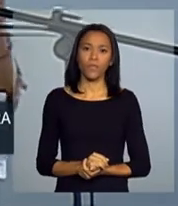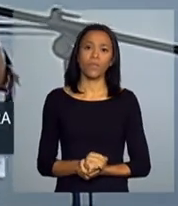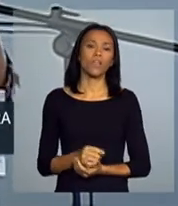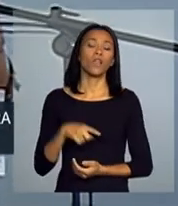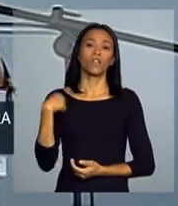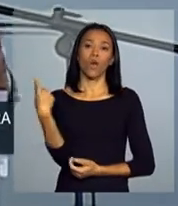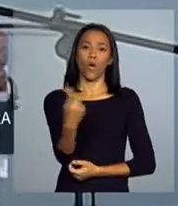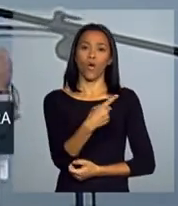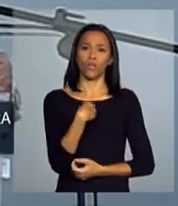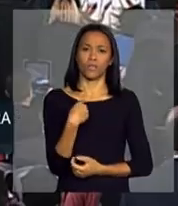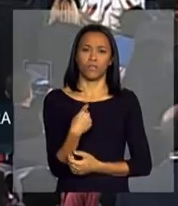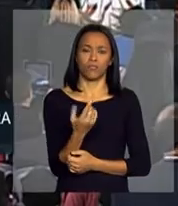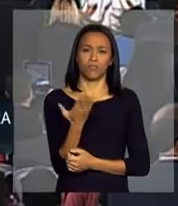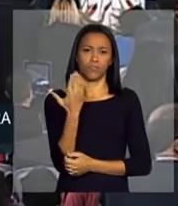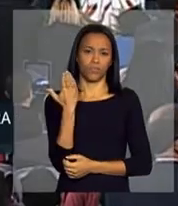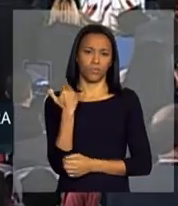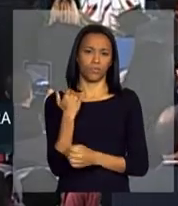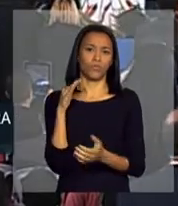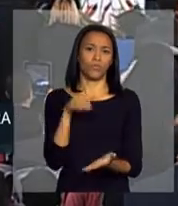últimos 2 anos,